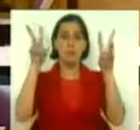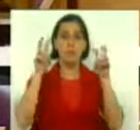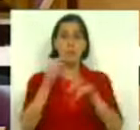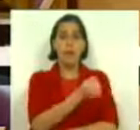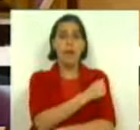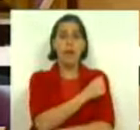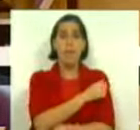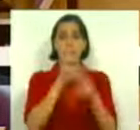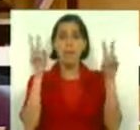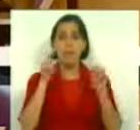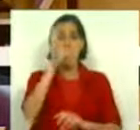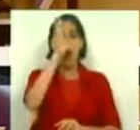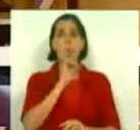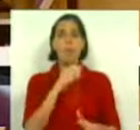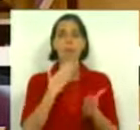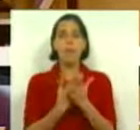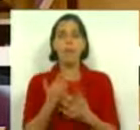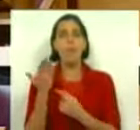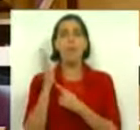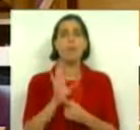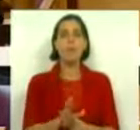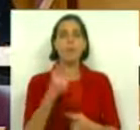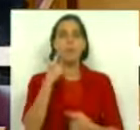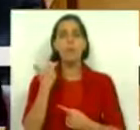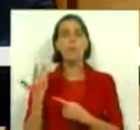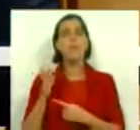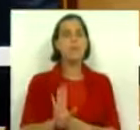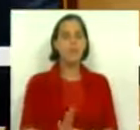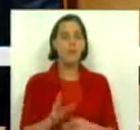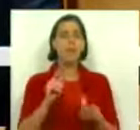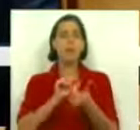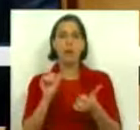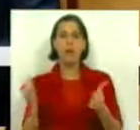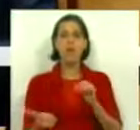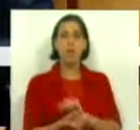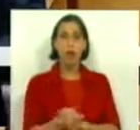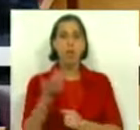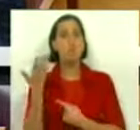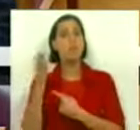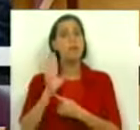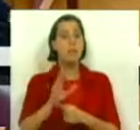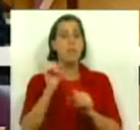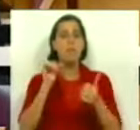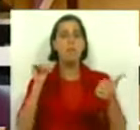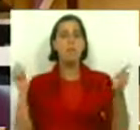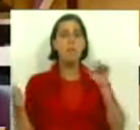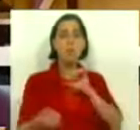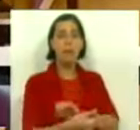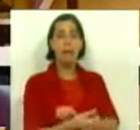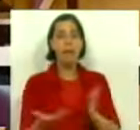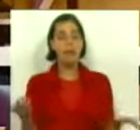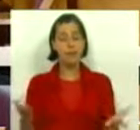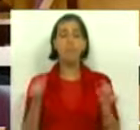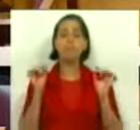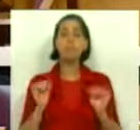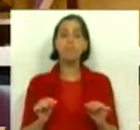matéria da habitação, o Governo dá um exemplo de reforma, um exemplo de mudança.